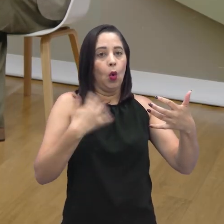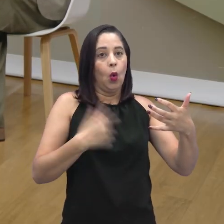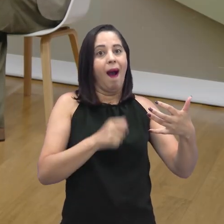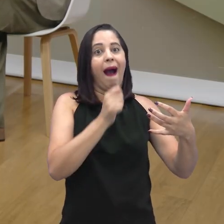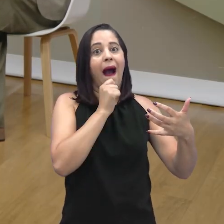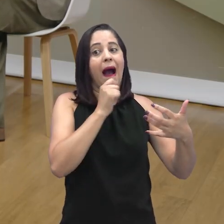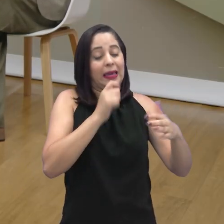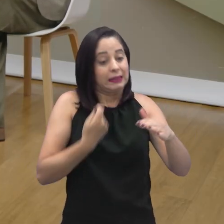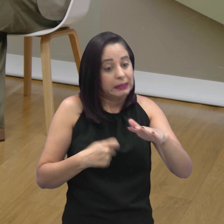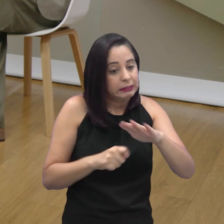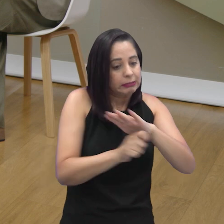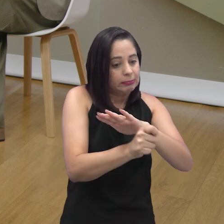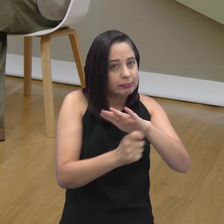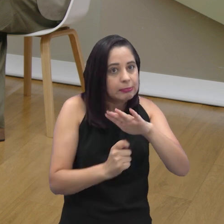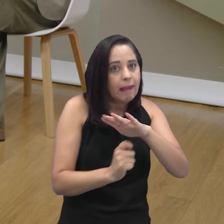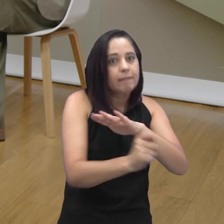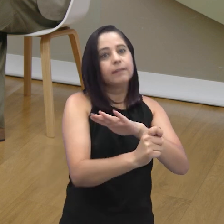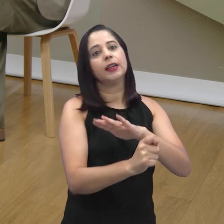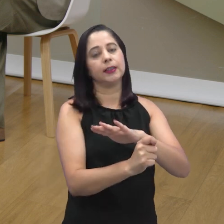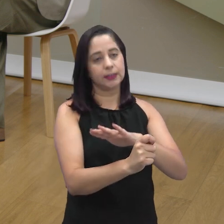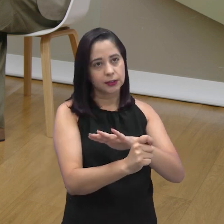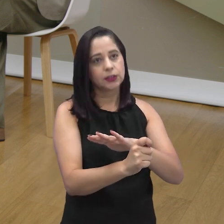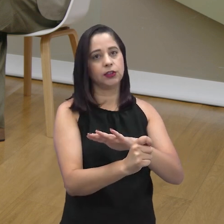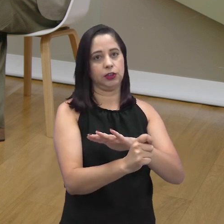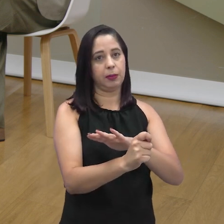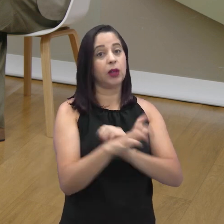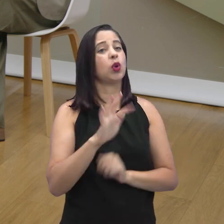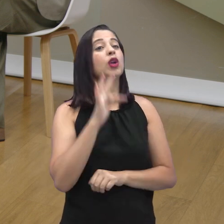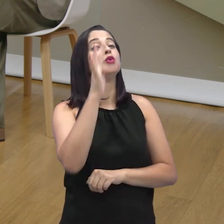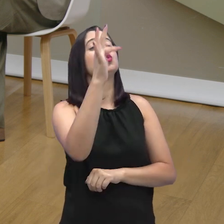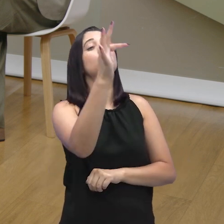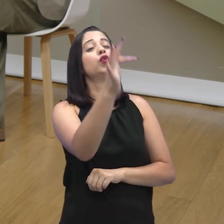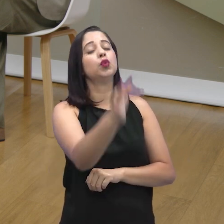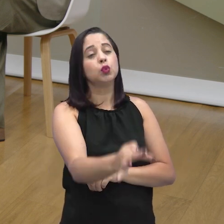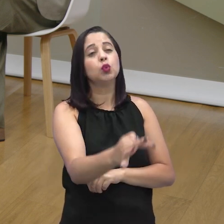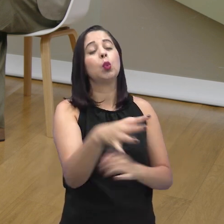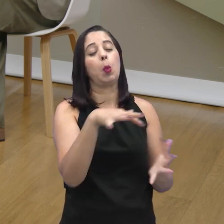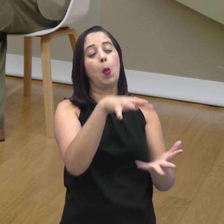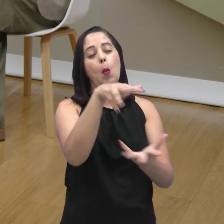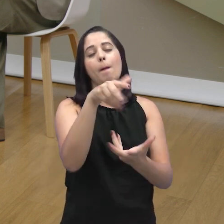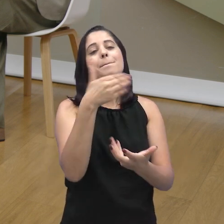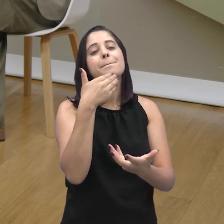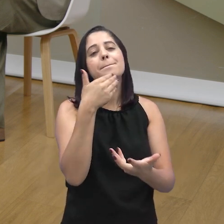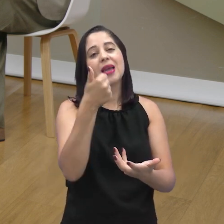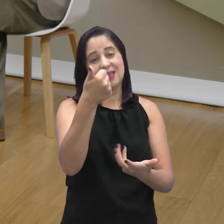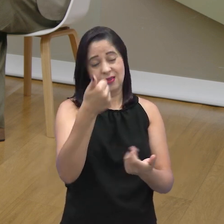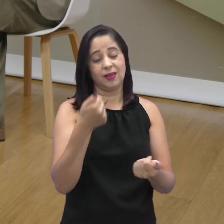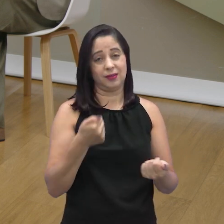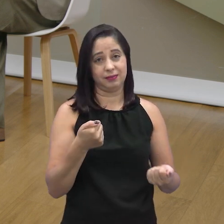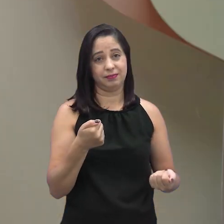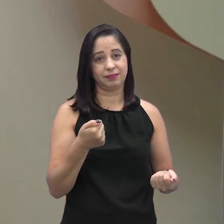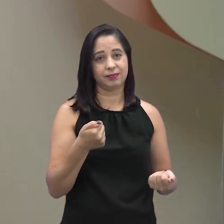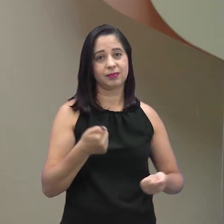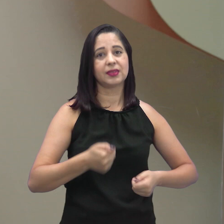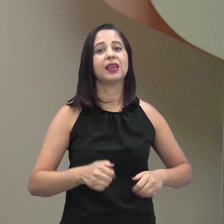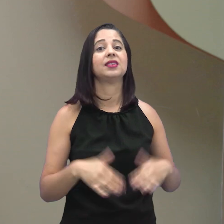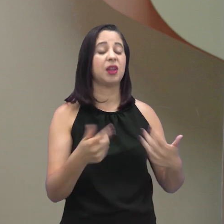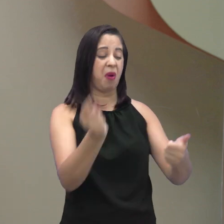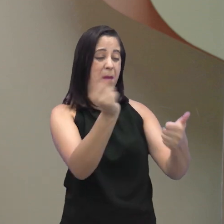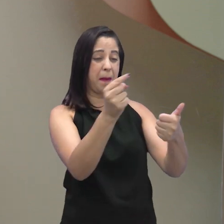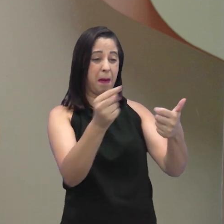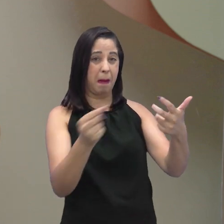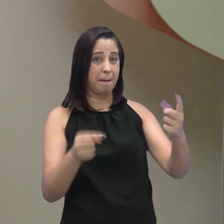gente chegar, né, numa situação aceitável, né? Bem diferente do que a gente está hoje. Tá aí, essas